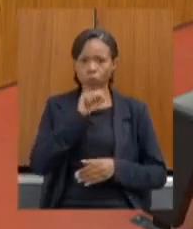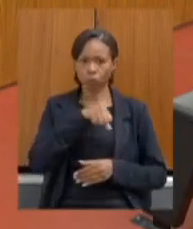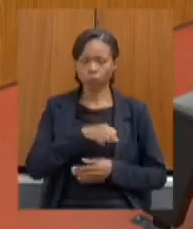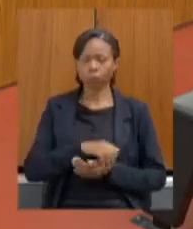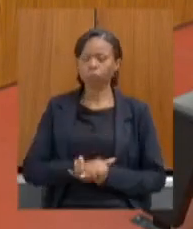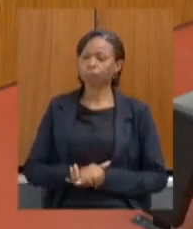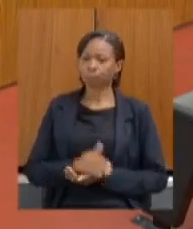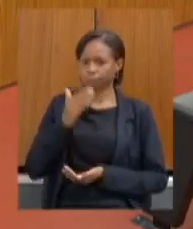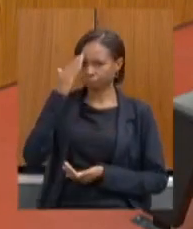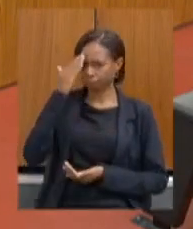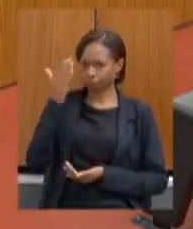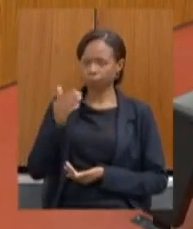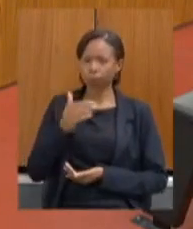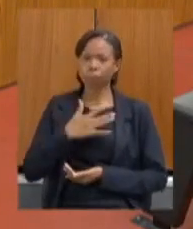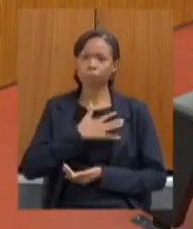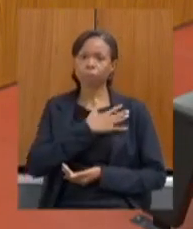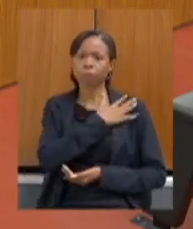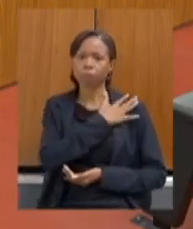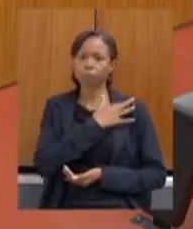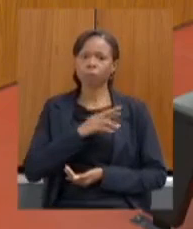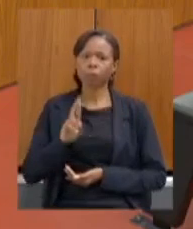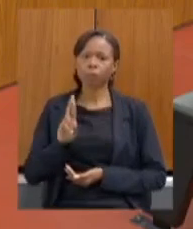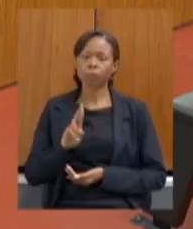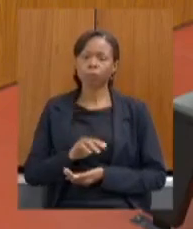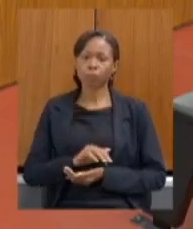Obrigada. Como voto o deputado Sargento Rodrigues.